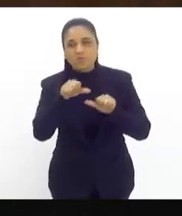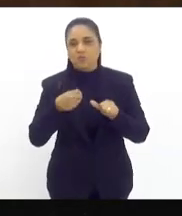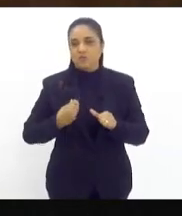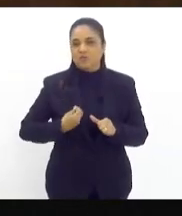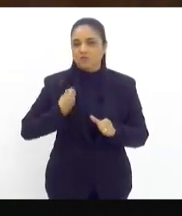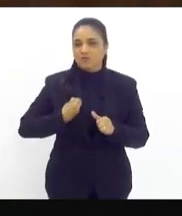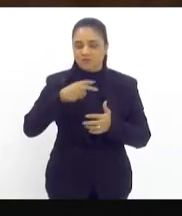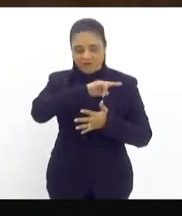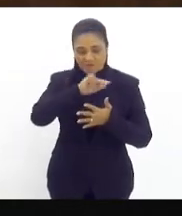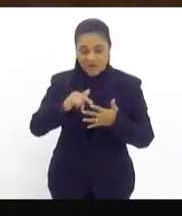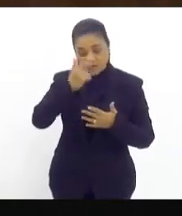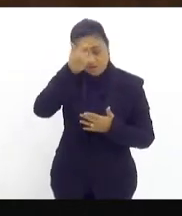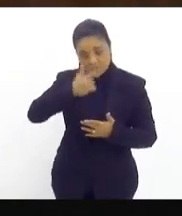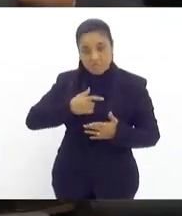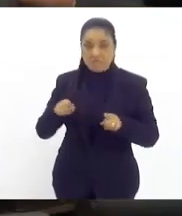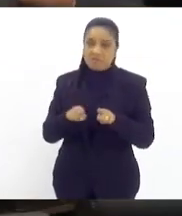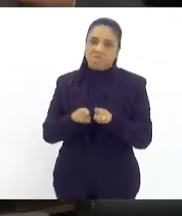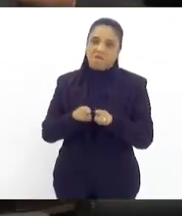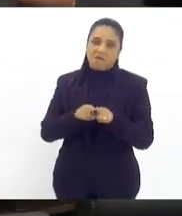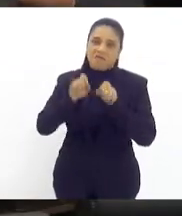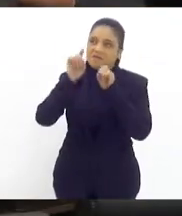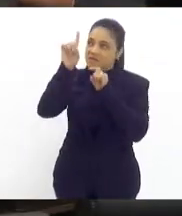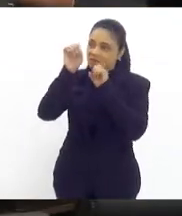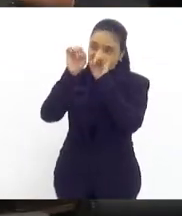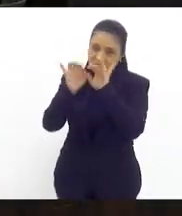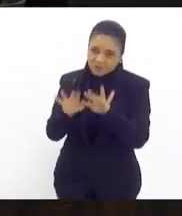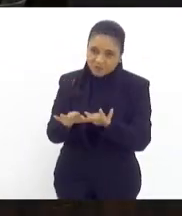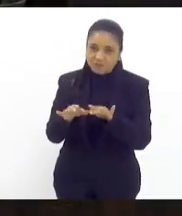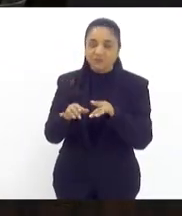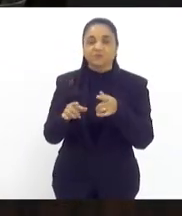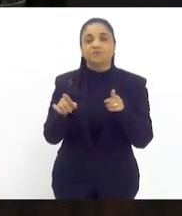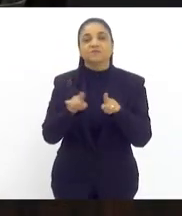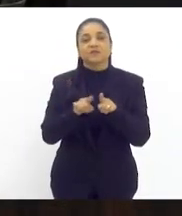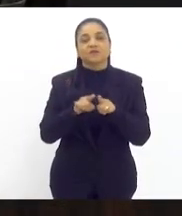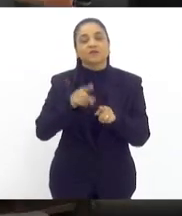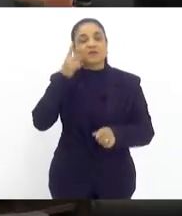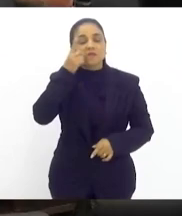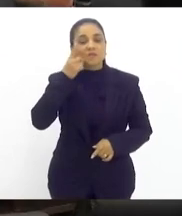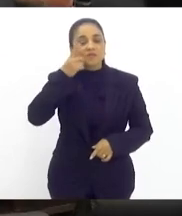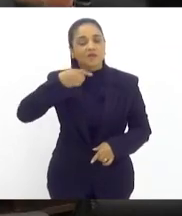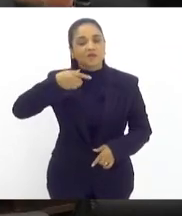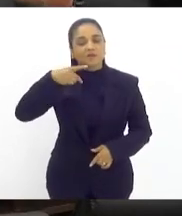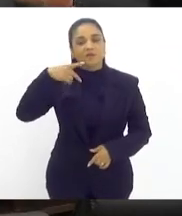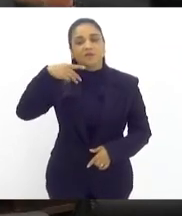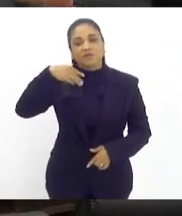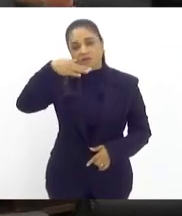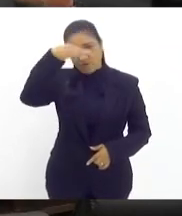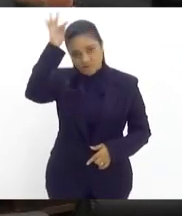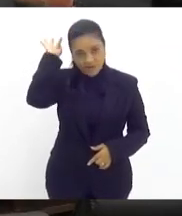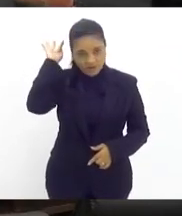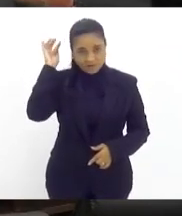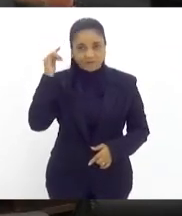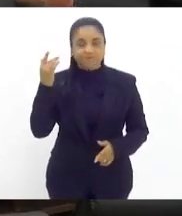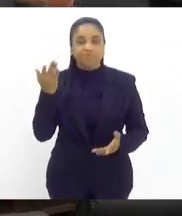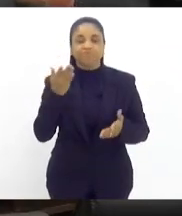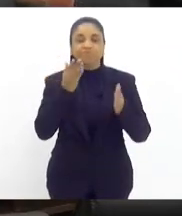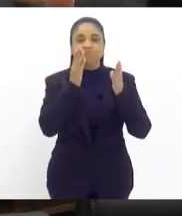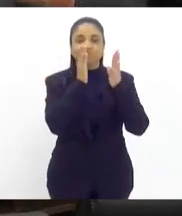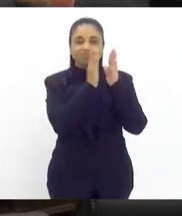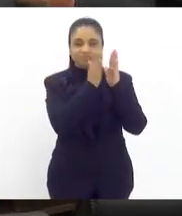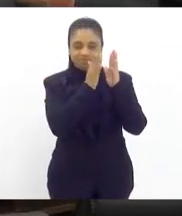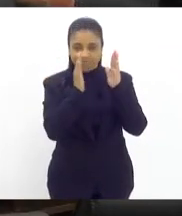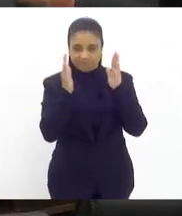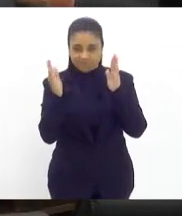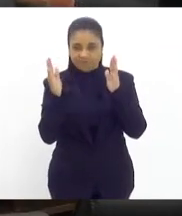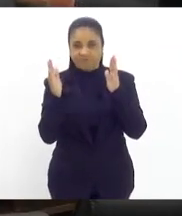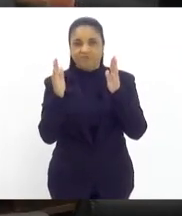inclusive a minha que Deus lhe abençoe Deus abençoe deputado Fred Pacheco é sobre o tema né é pela ordem presidente eu